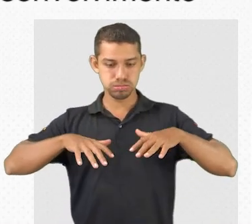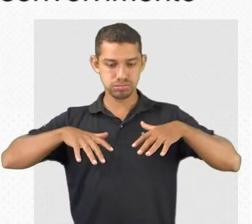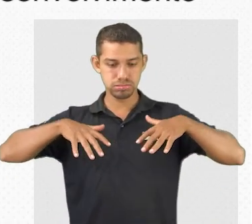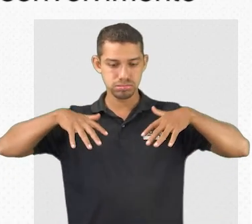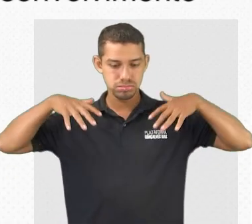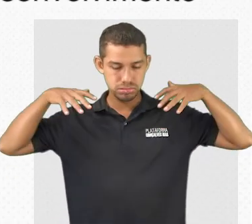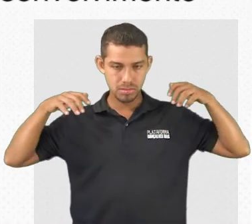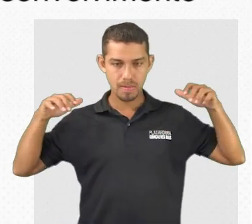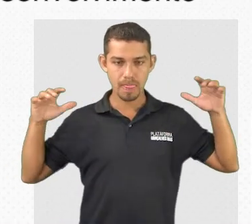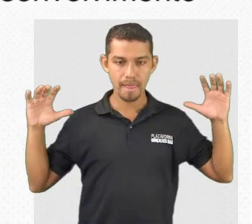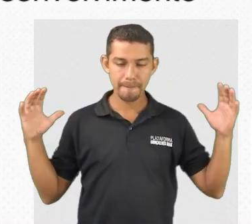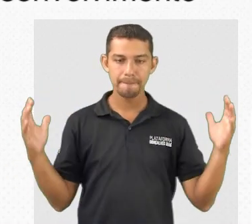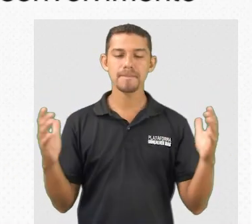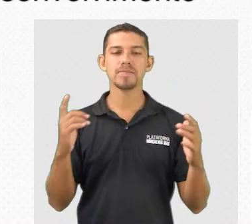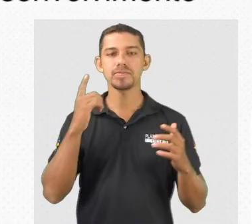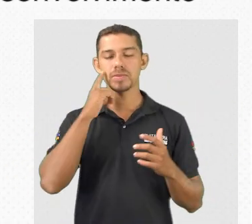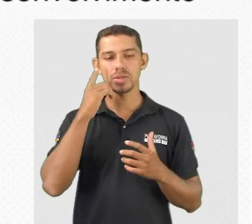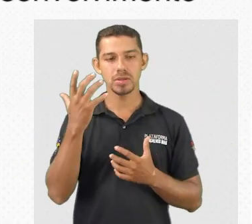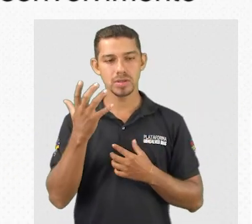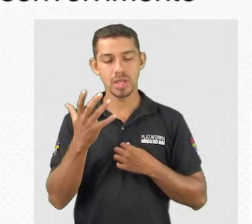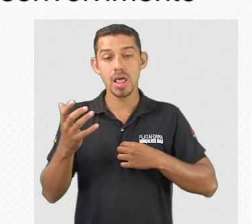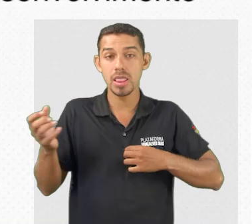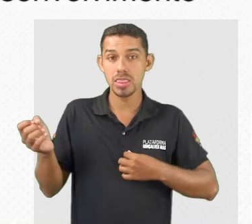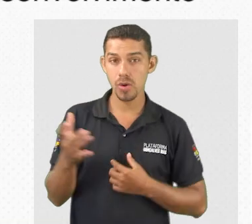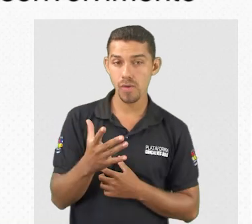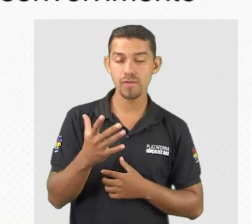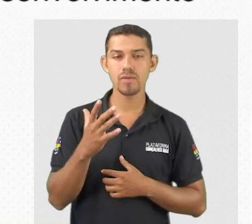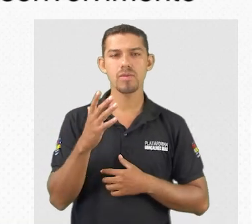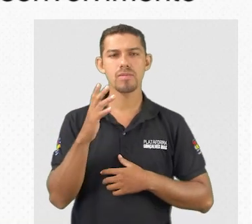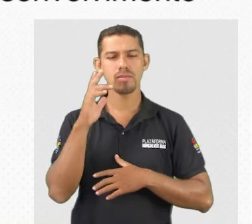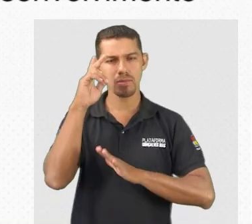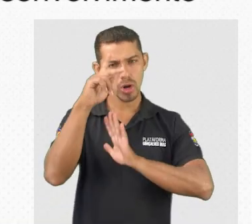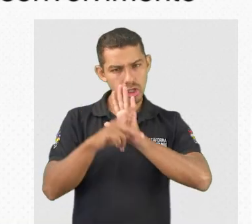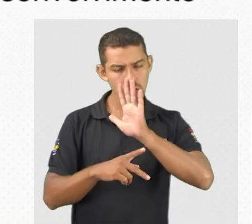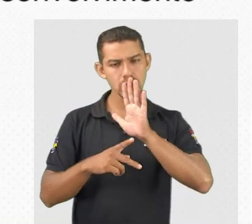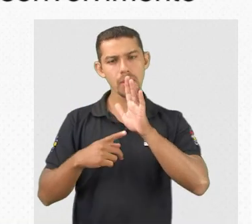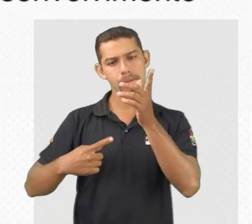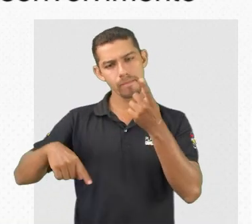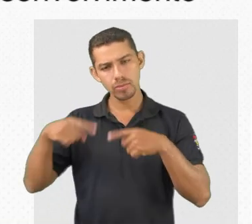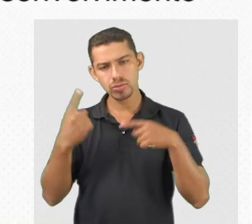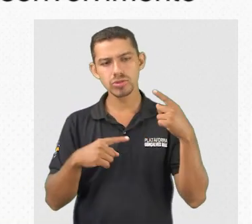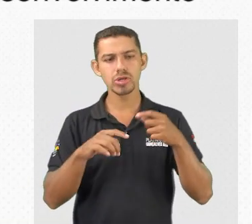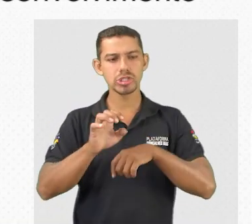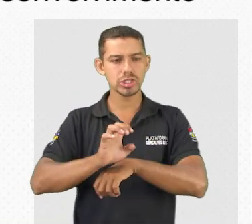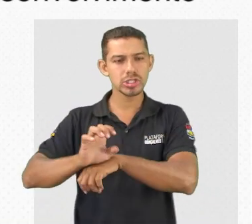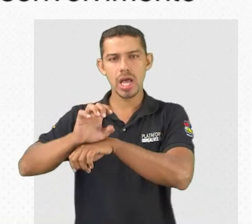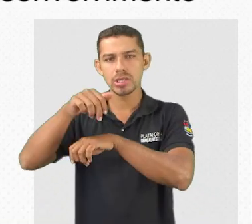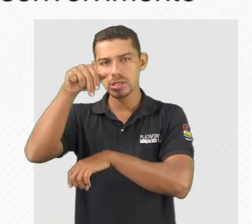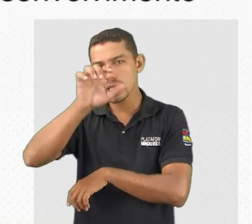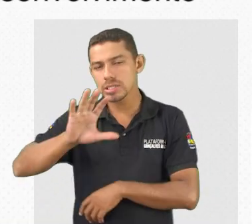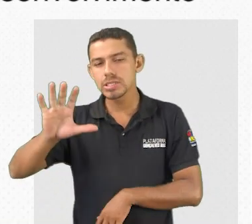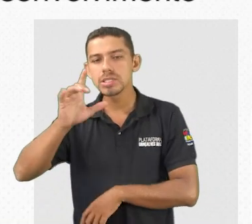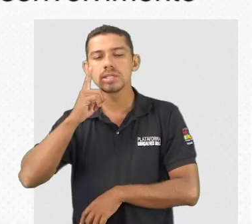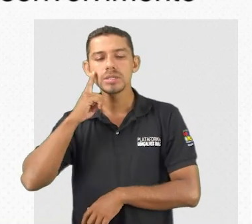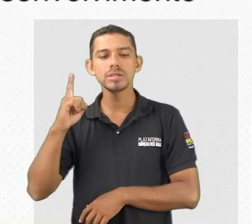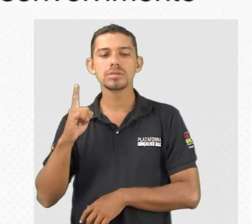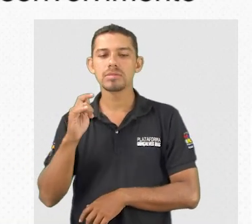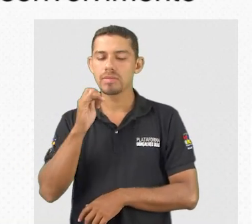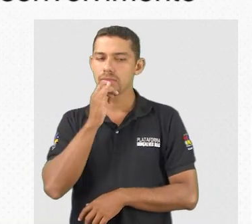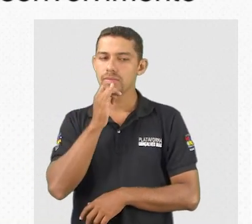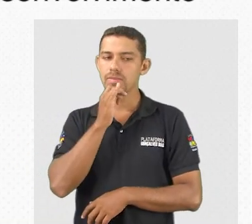que foi surgindo esse novo projeto político, que era o Estado-nação, projeto assentado numa